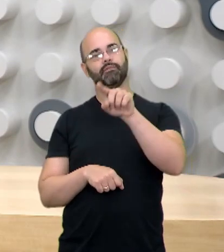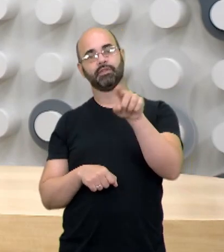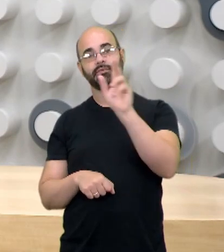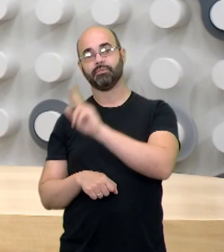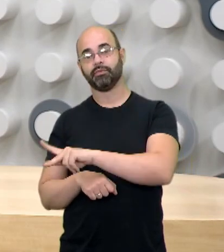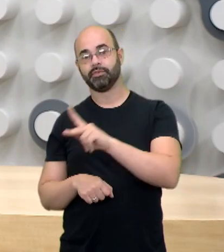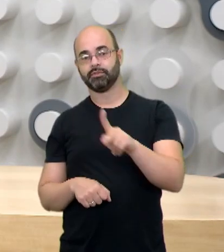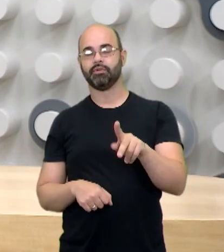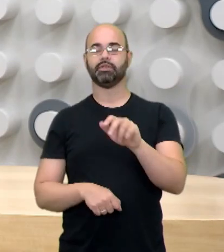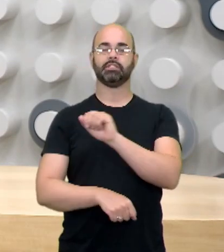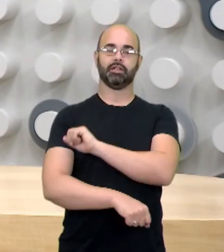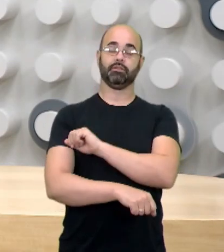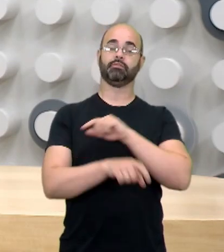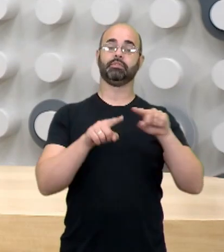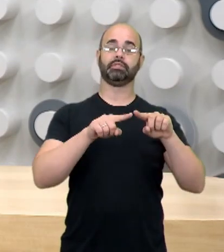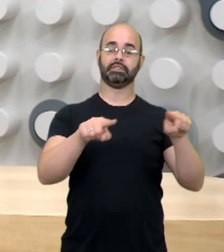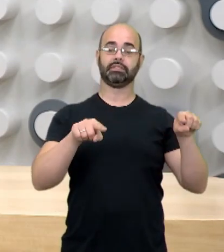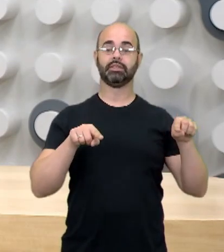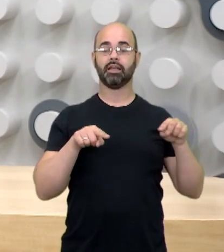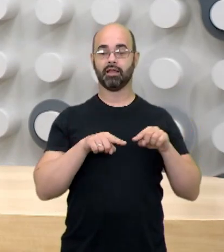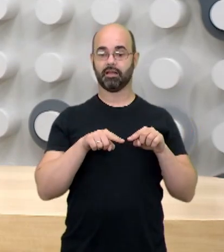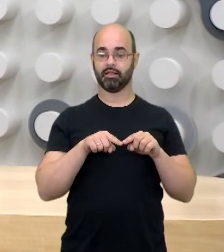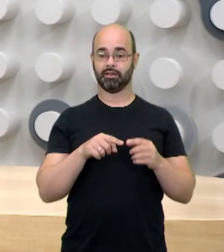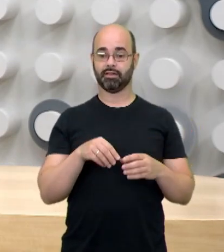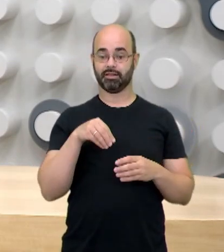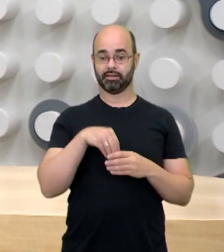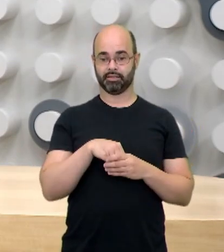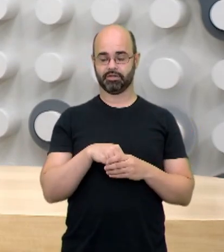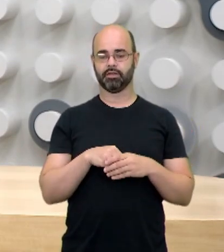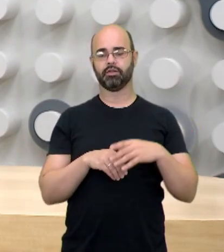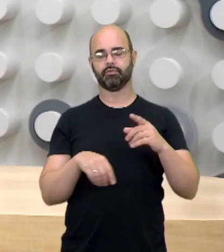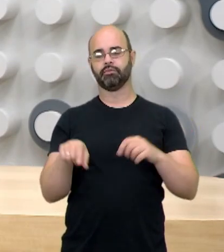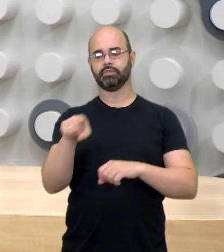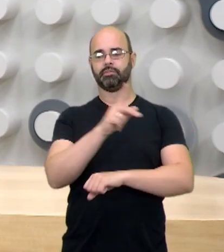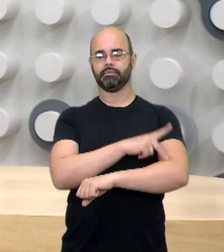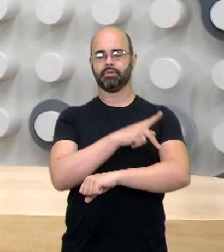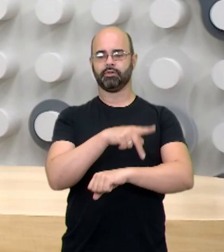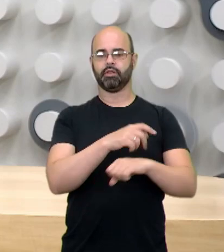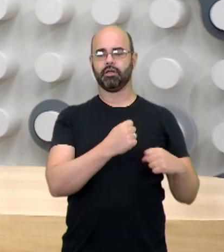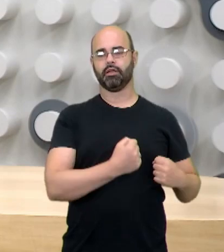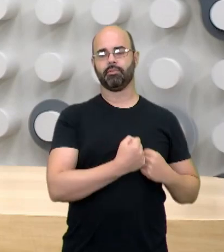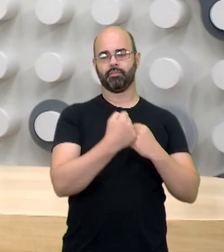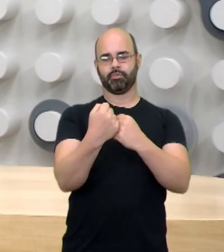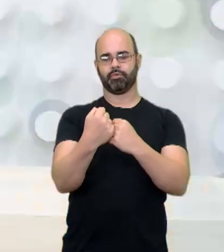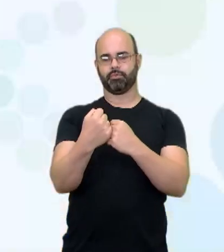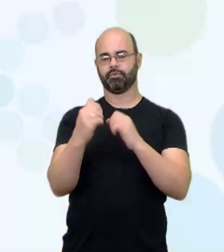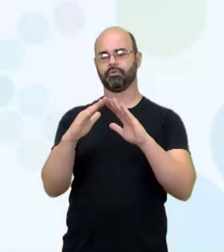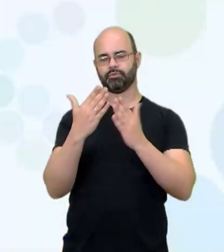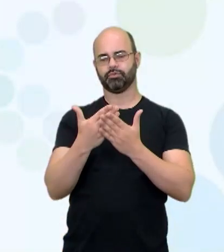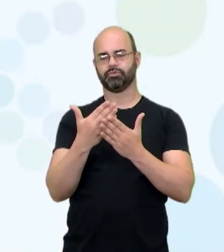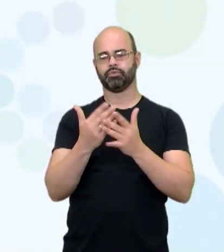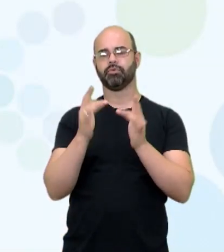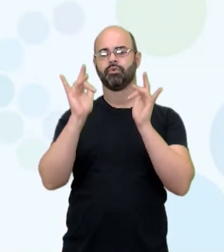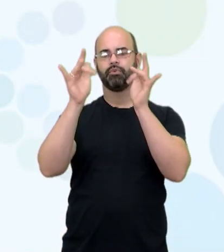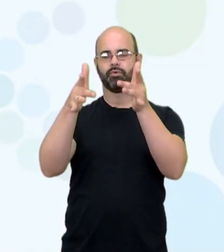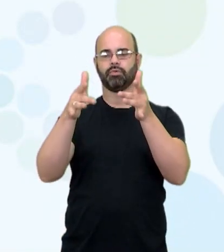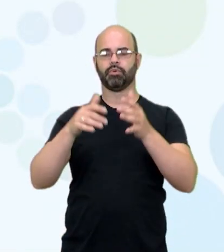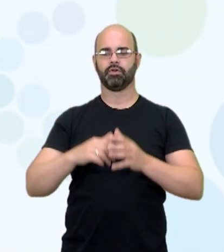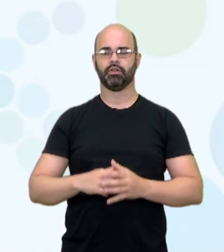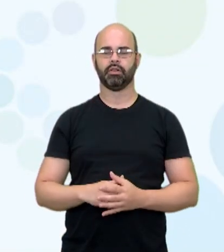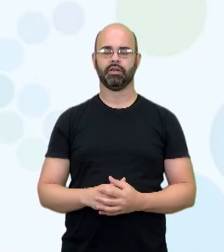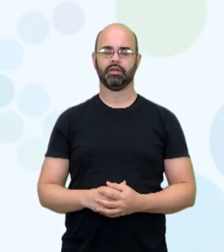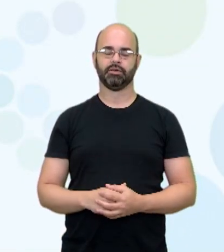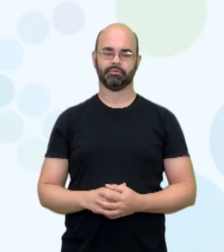aula em cima aí desse material de apoio pedagógico que vocês têm aí na escola. Vamos ver as habilidades aí dos eixos estruturantes? Tá